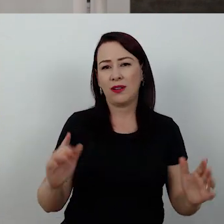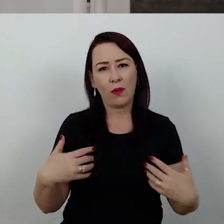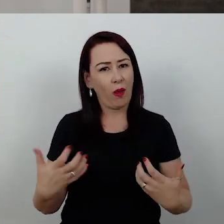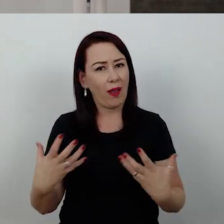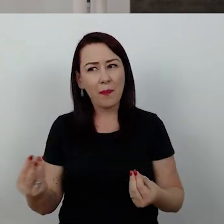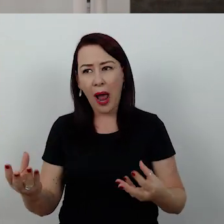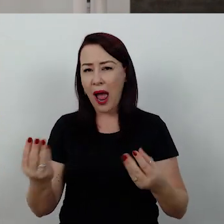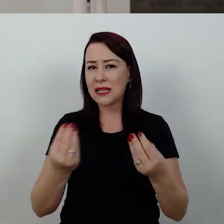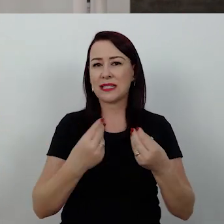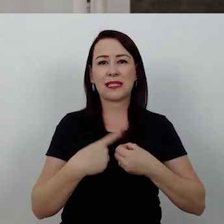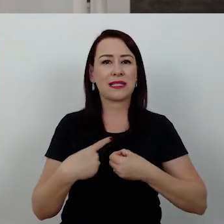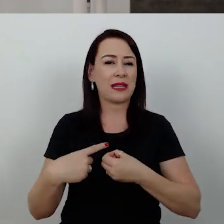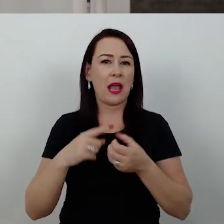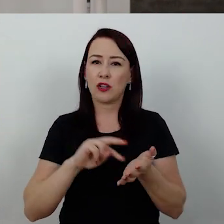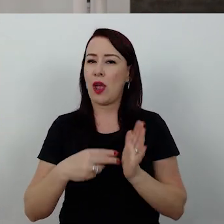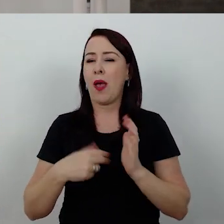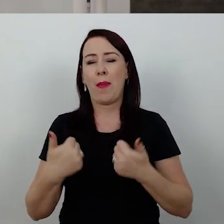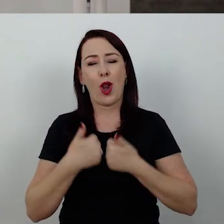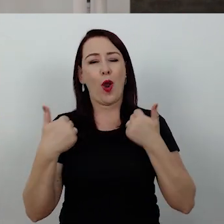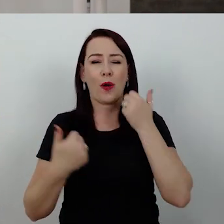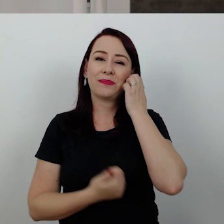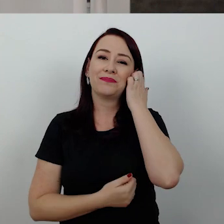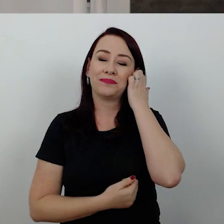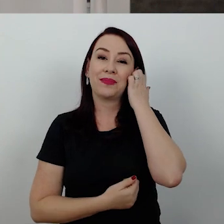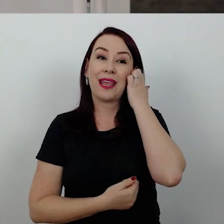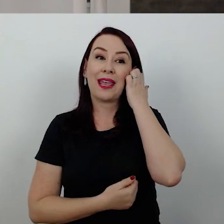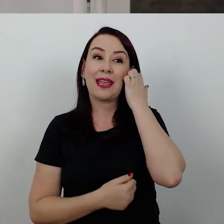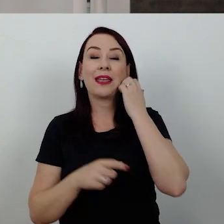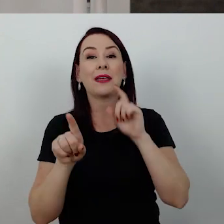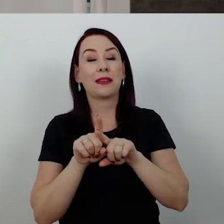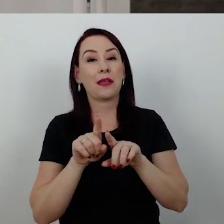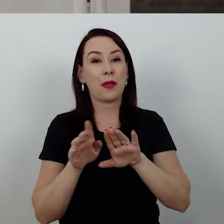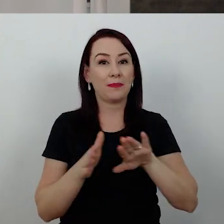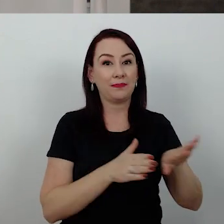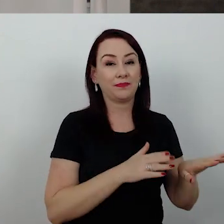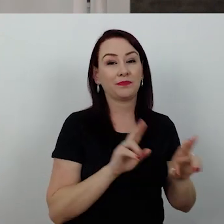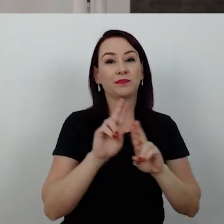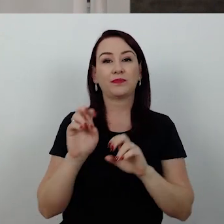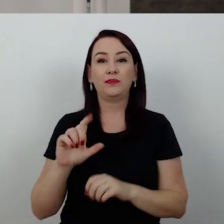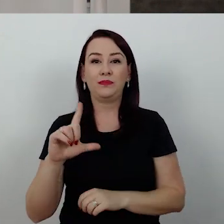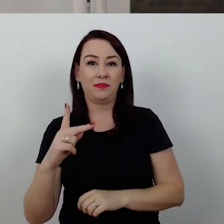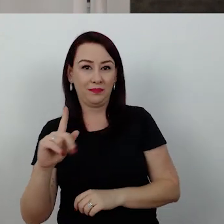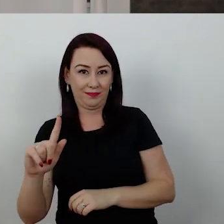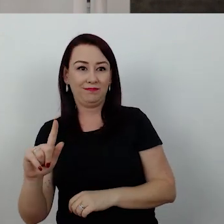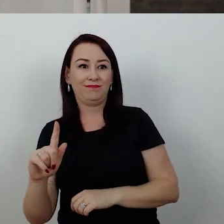Quanto mais tiver, melhor para o mercado. E agora, falando sobre a Paulo Gustavo,